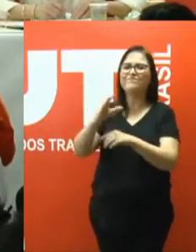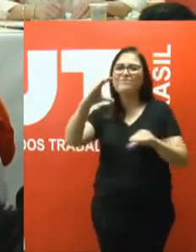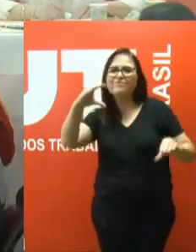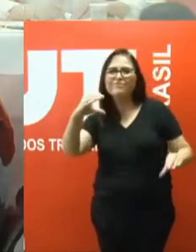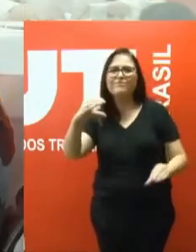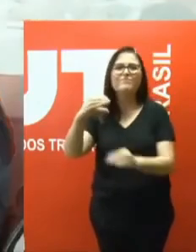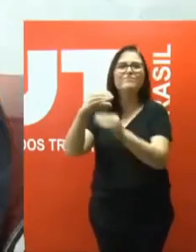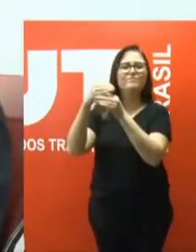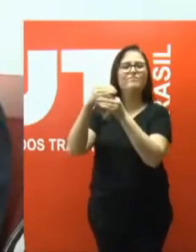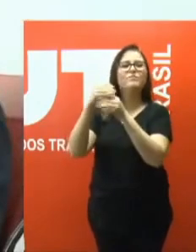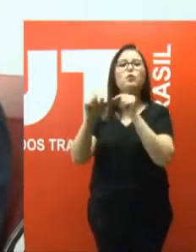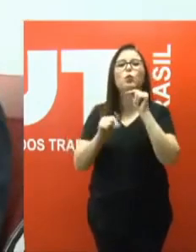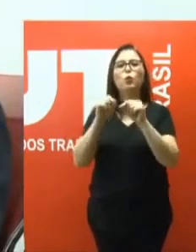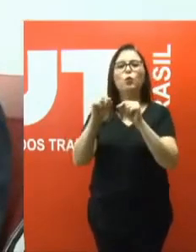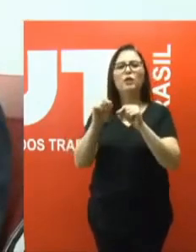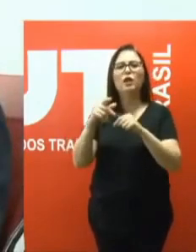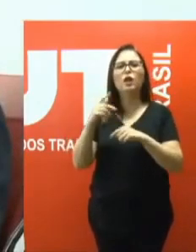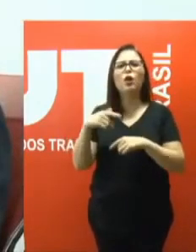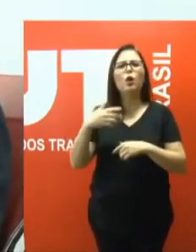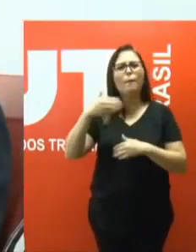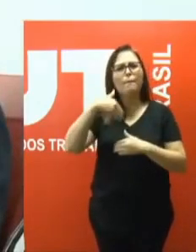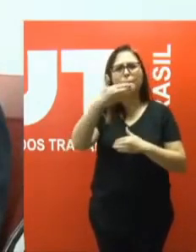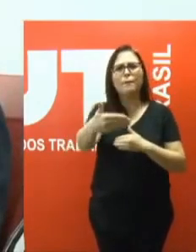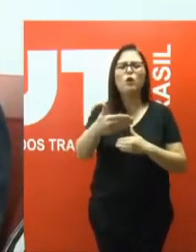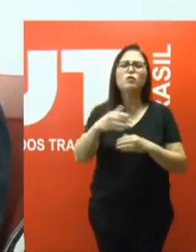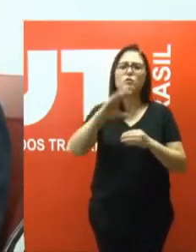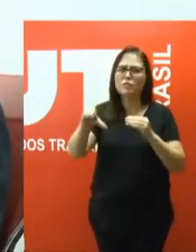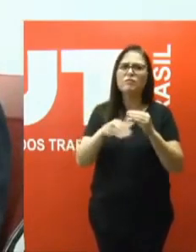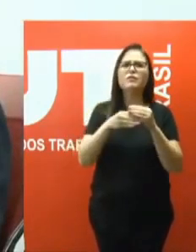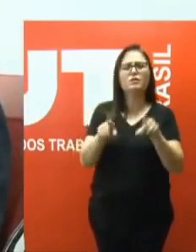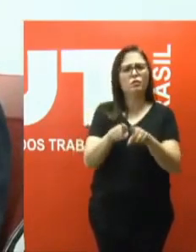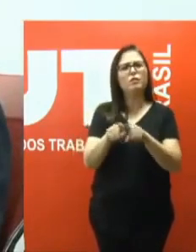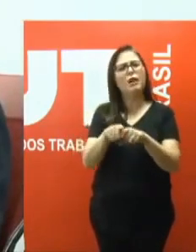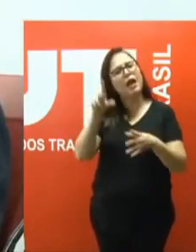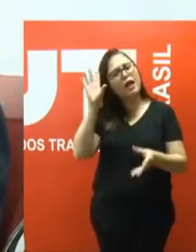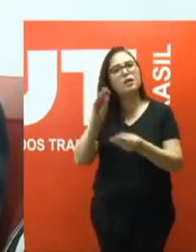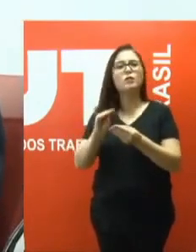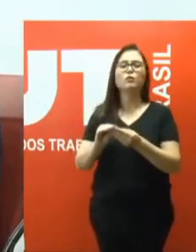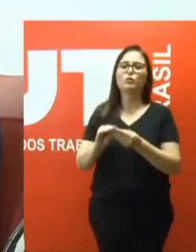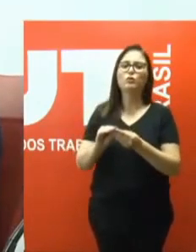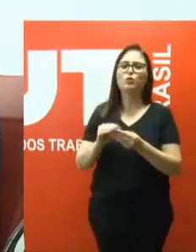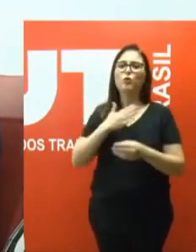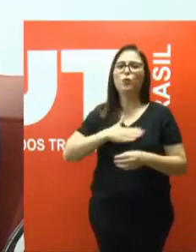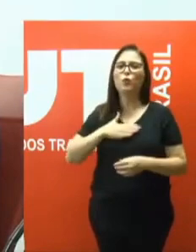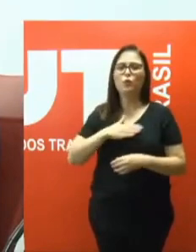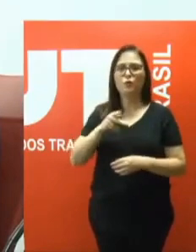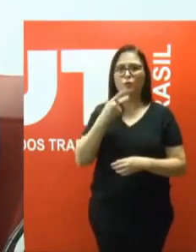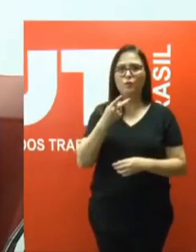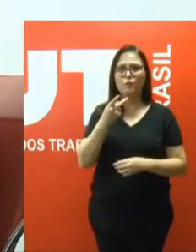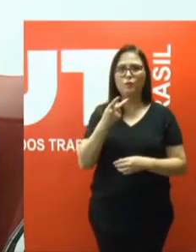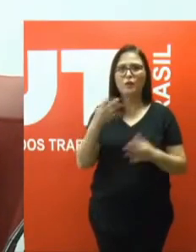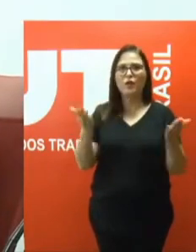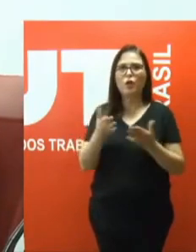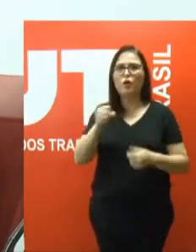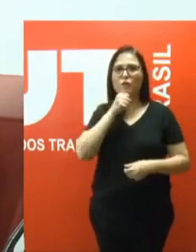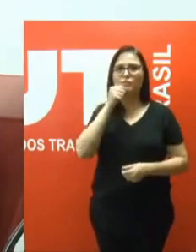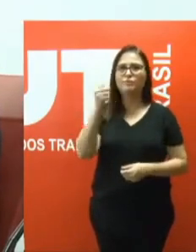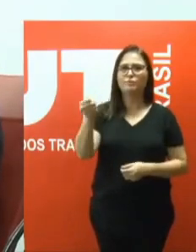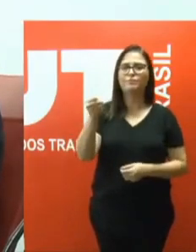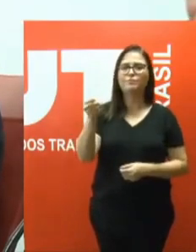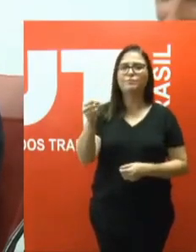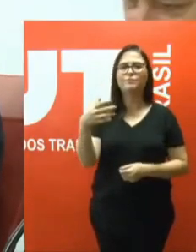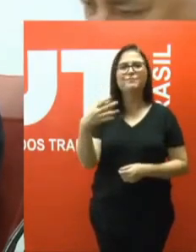conjunto de outras contribuições que virão. Então, é isso, meu presidente. E eu vou passar agora ao